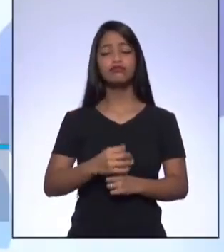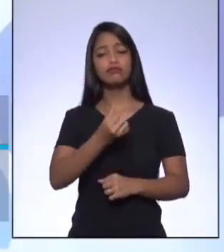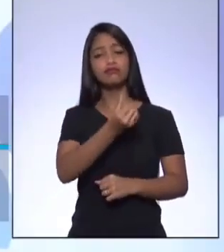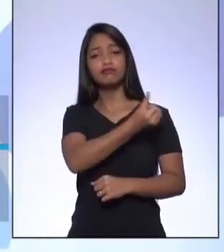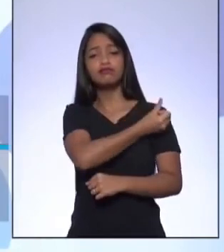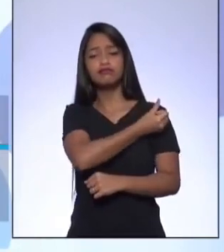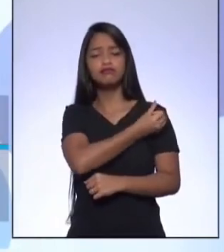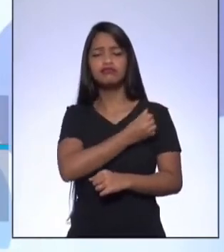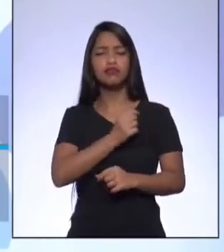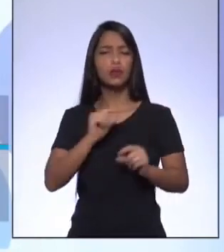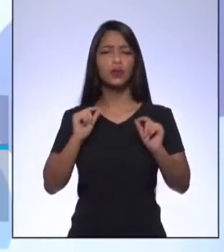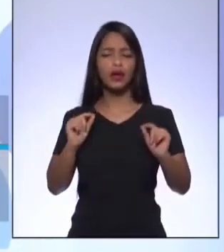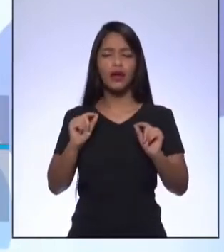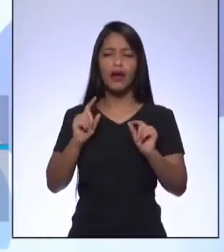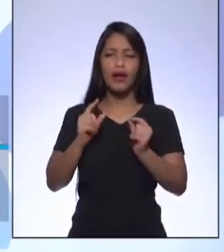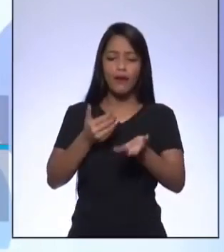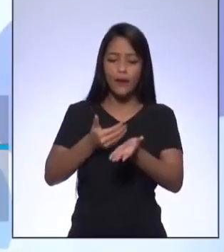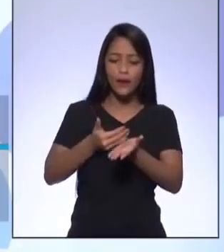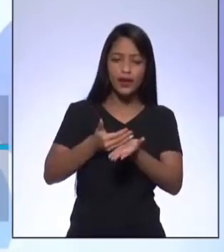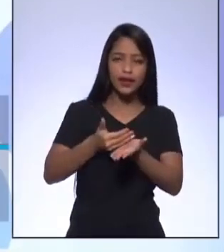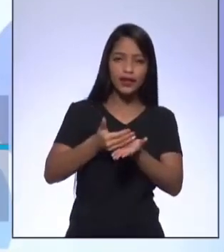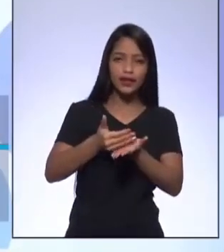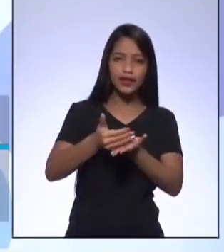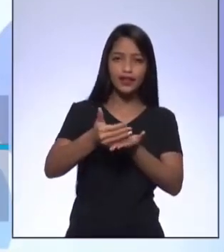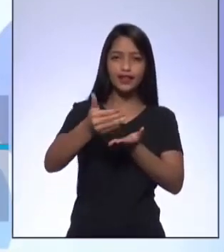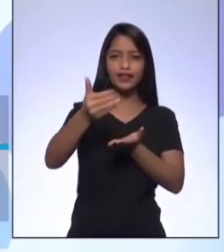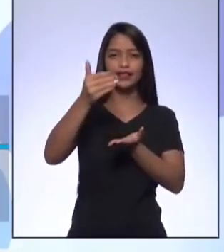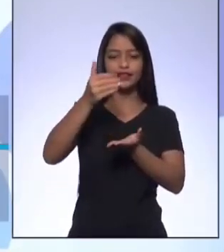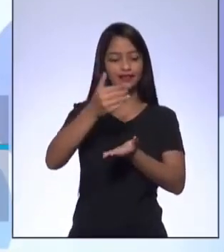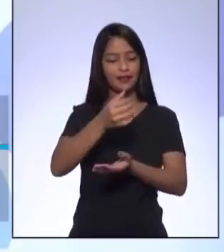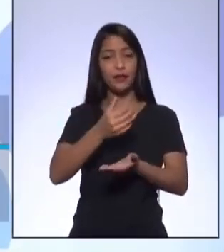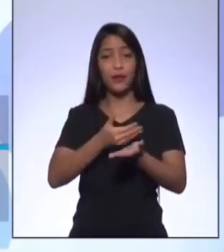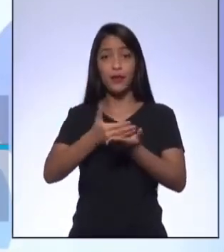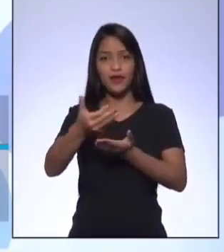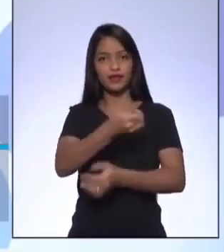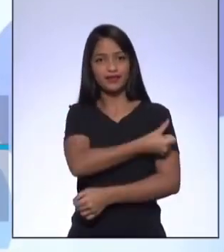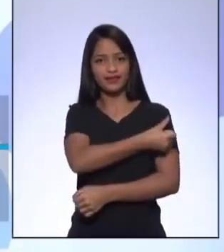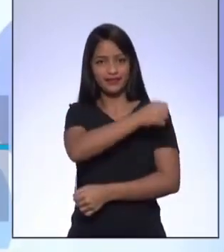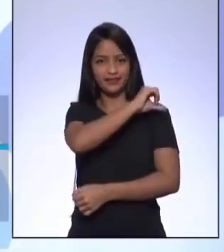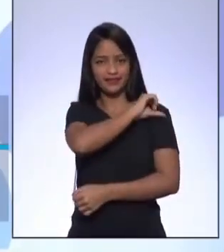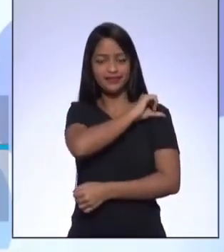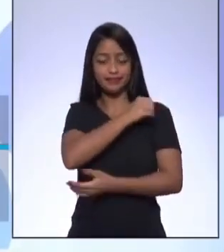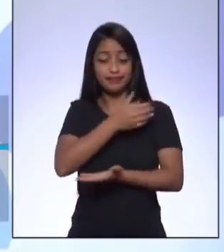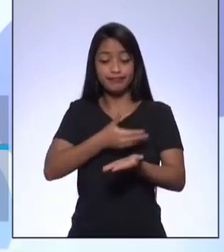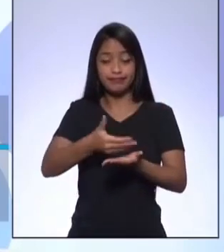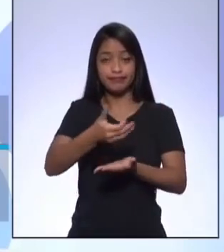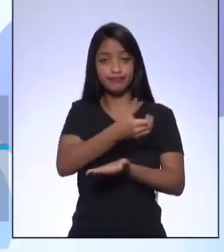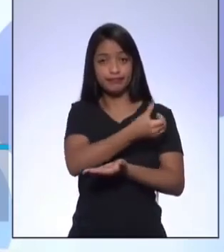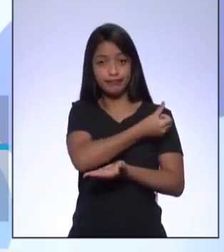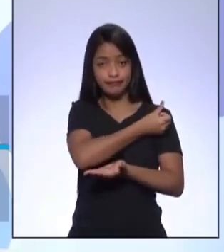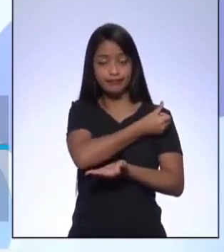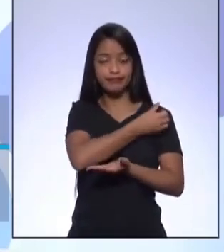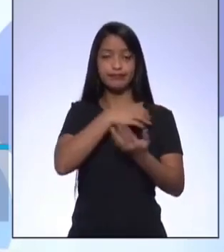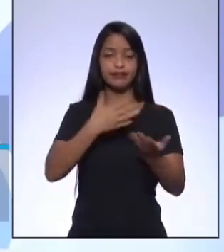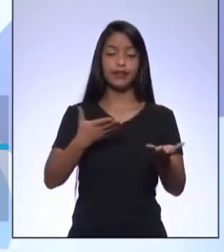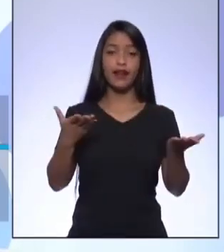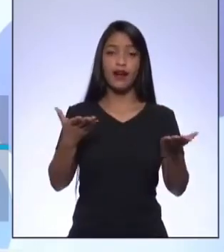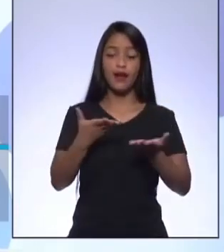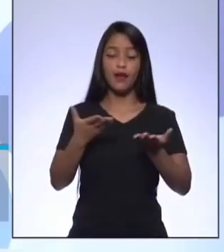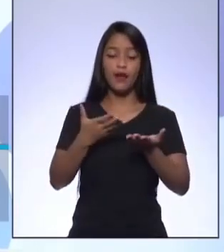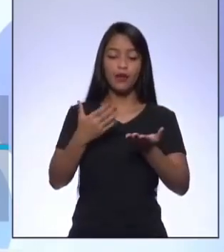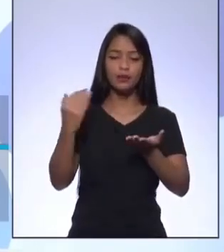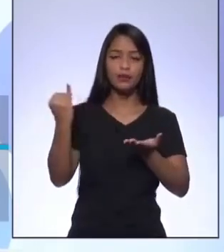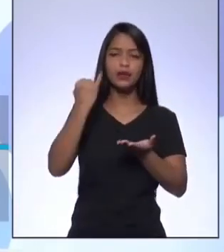deles nessa etapa, né, dos anos finais, e principalmente agora é importante para eles, a gente começar